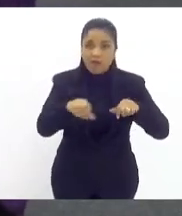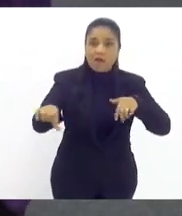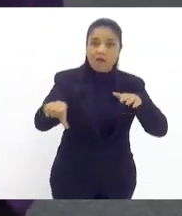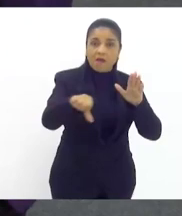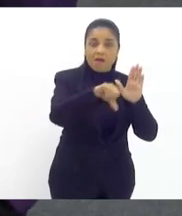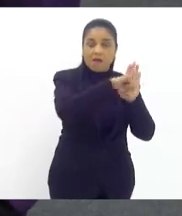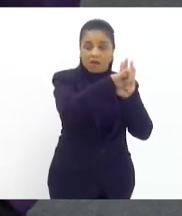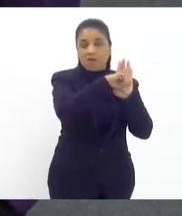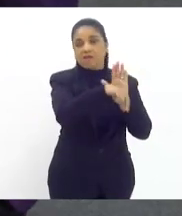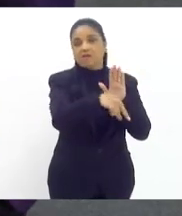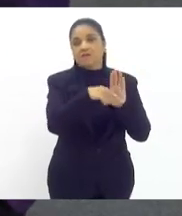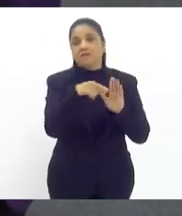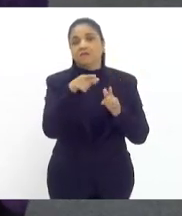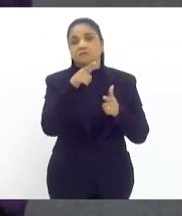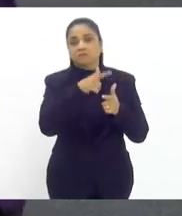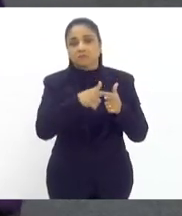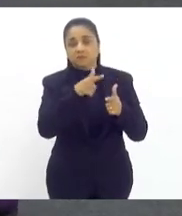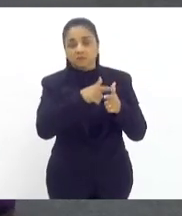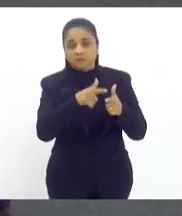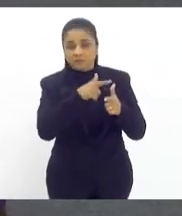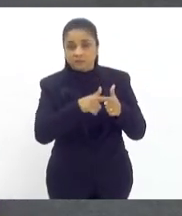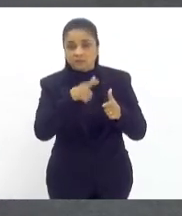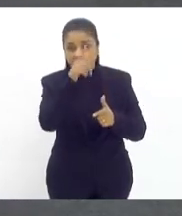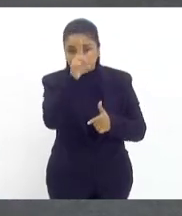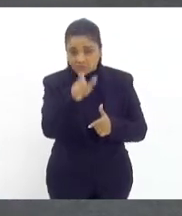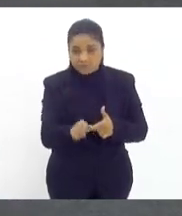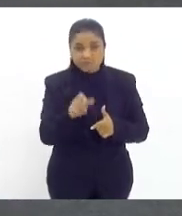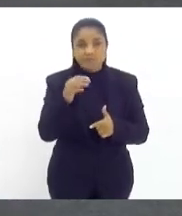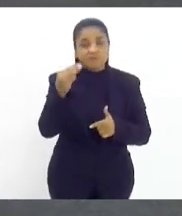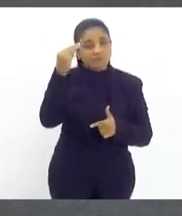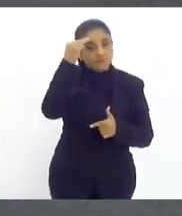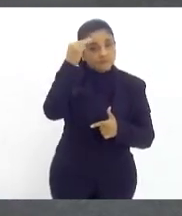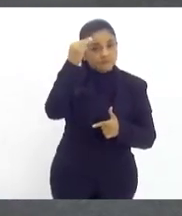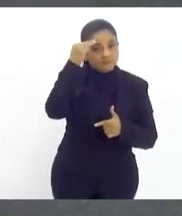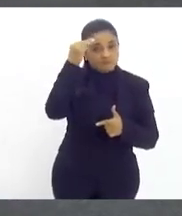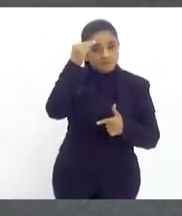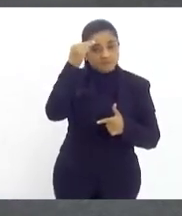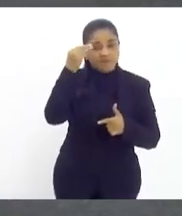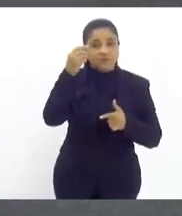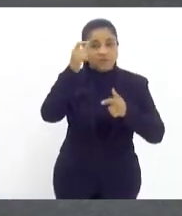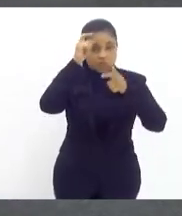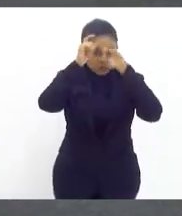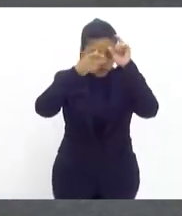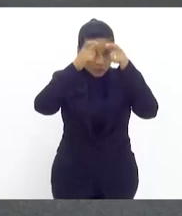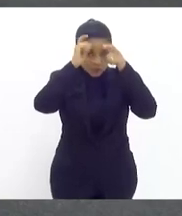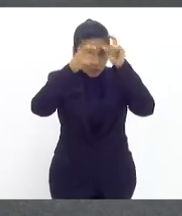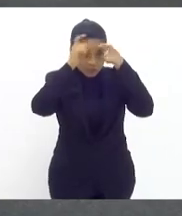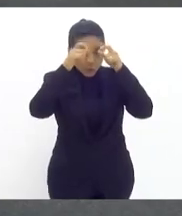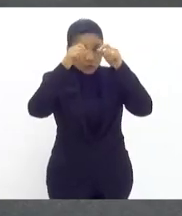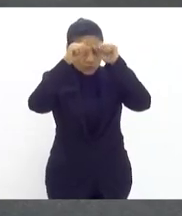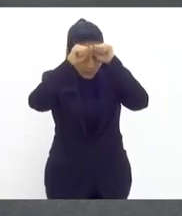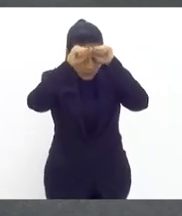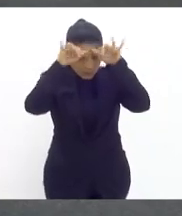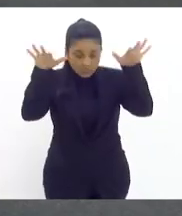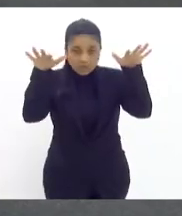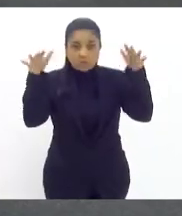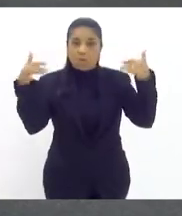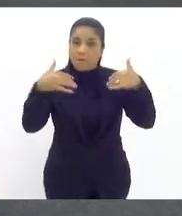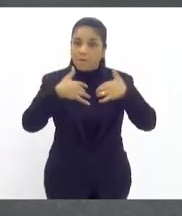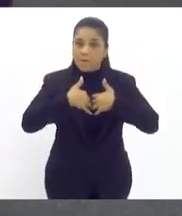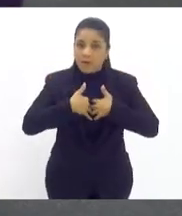de saúde mental você pai que está nos assistindo que tem uma criança por exemplo que tem o transtorno do espectro autista